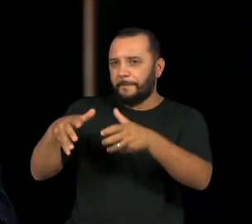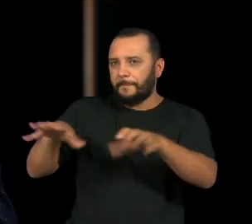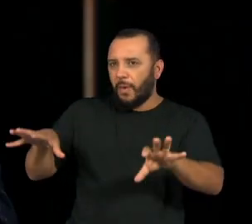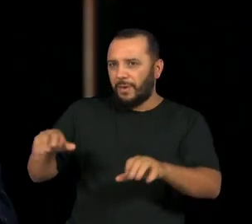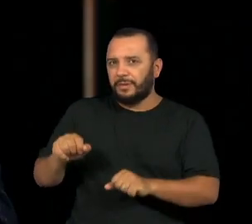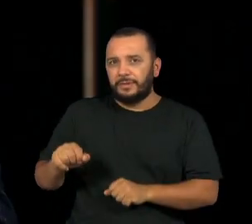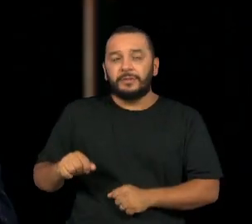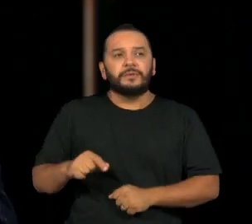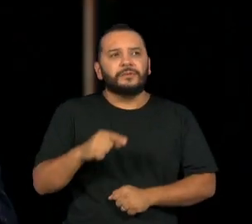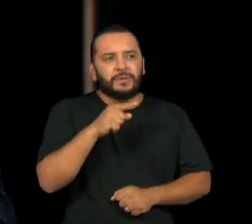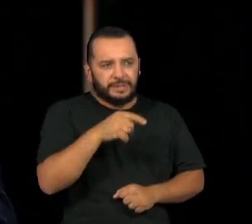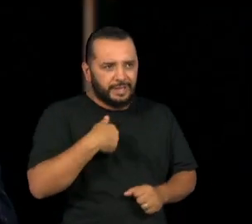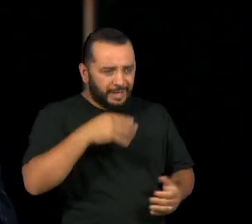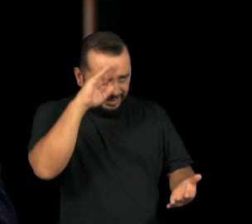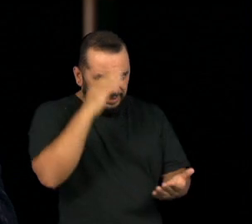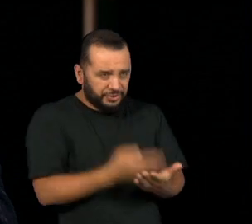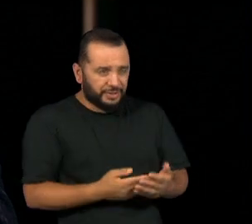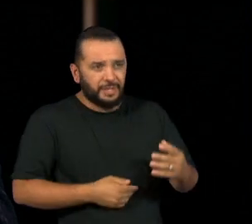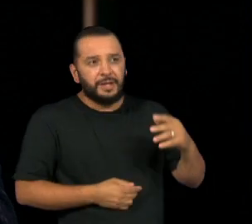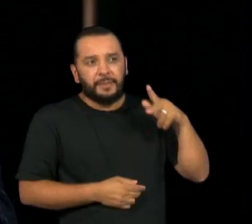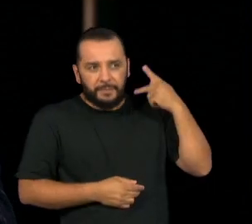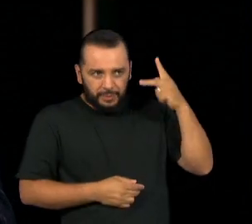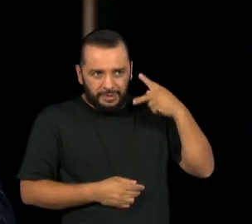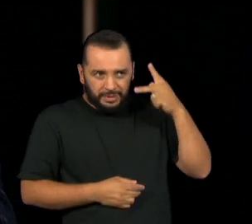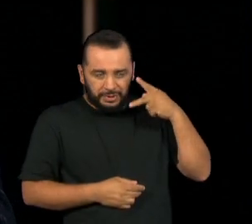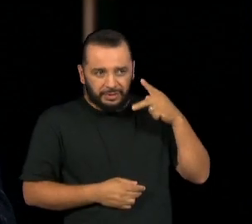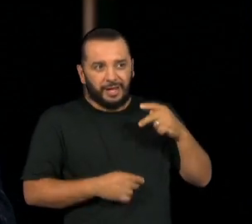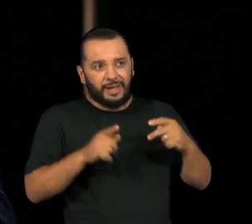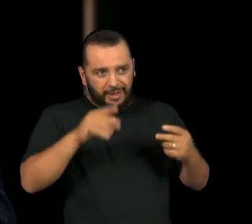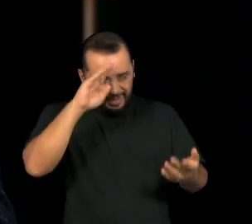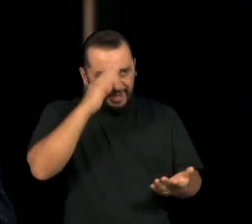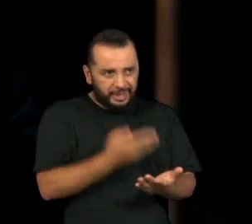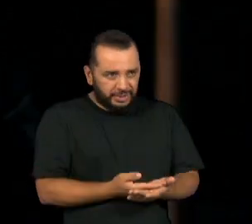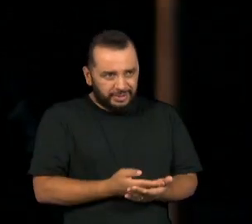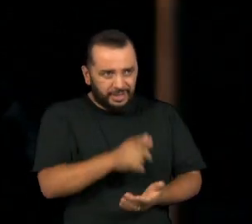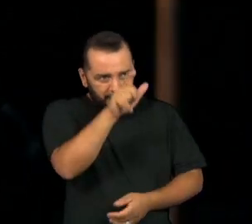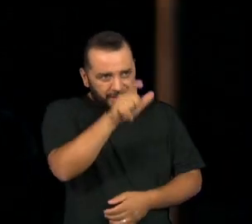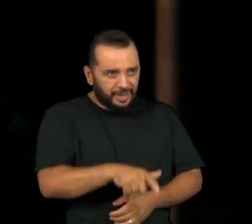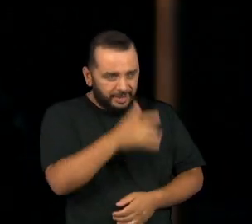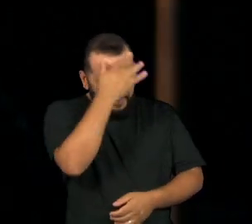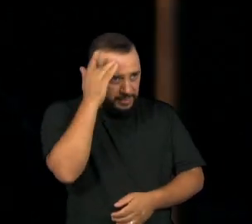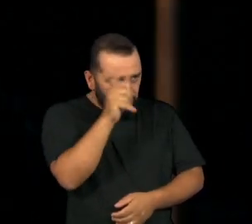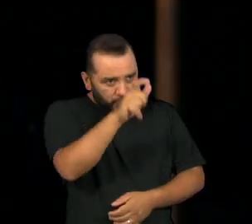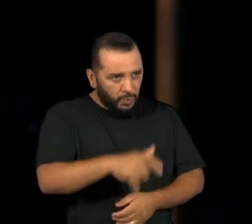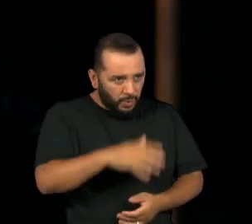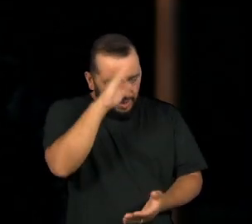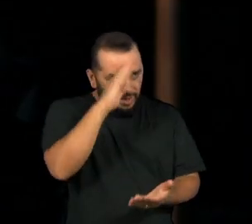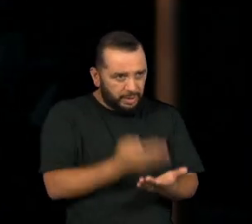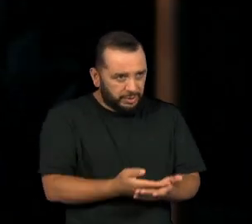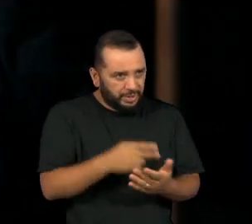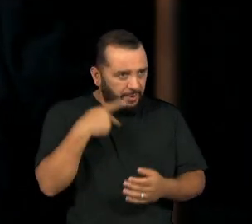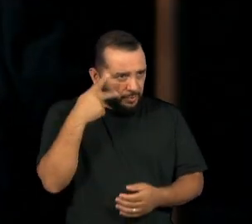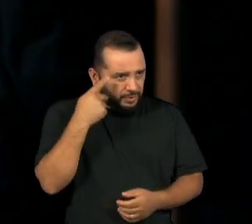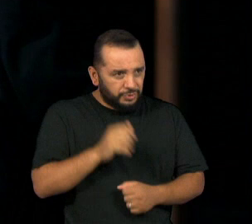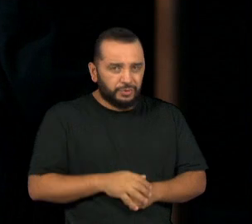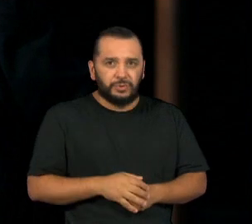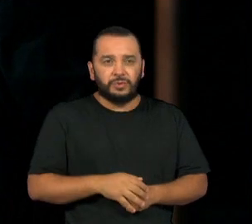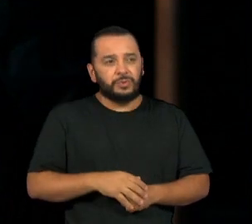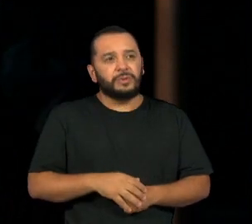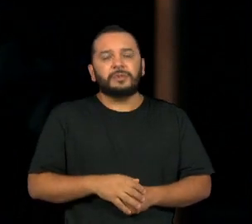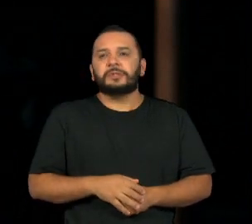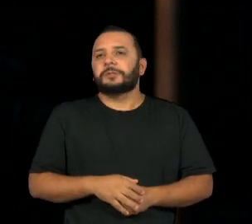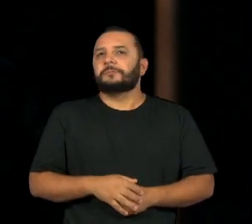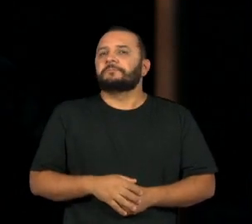Você acredita que fazer política é acreditar em político? Hoje em dia, eu estou tão gato